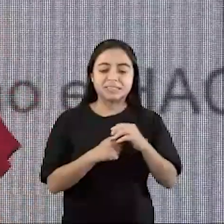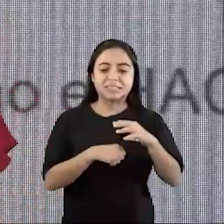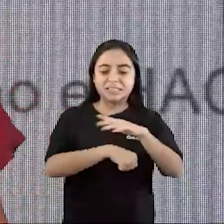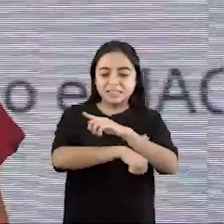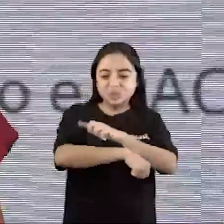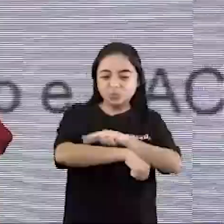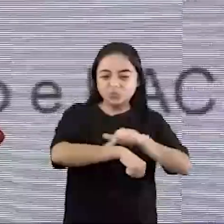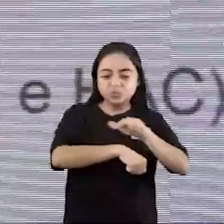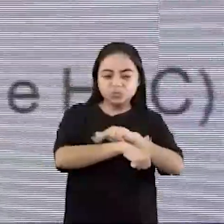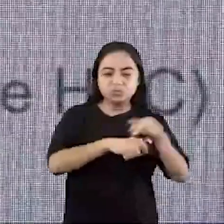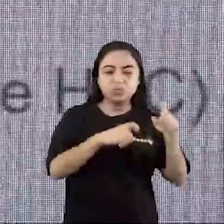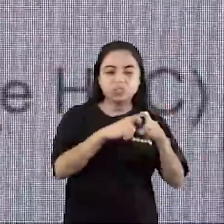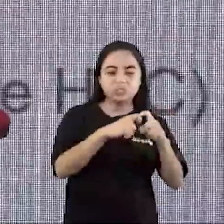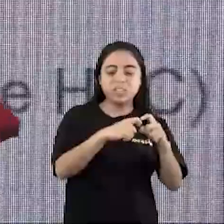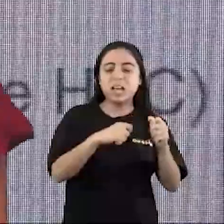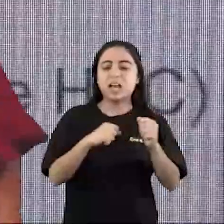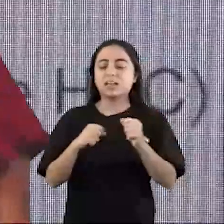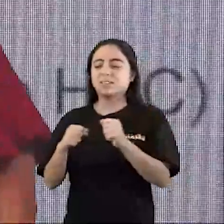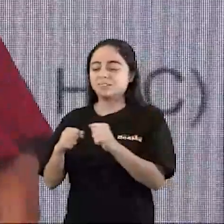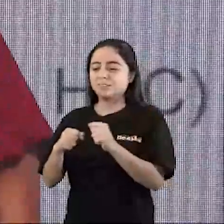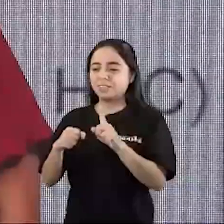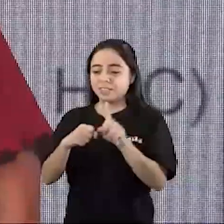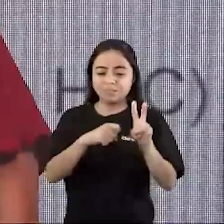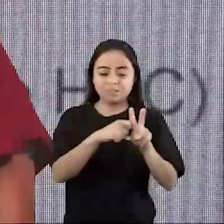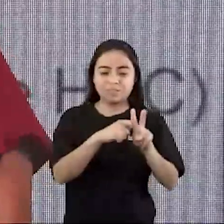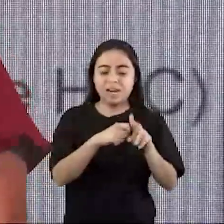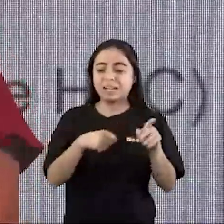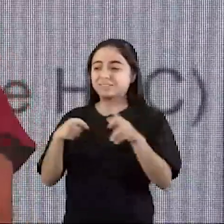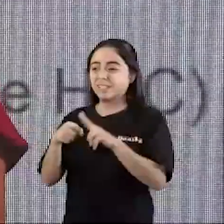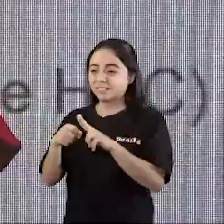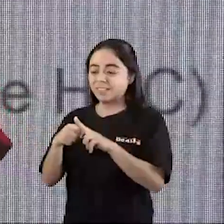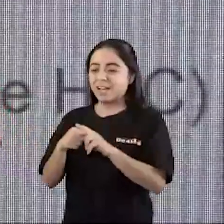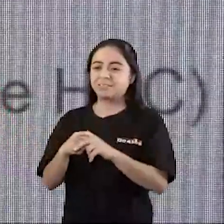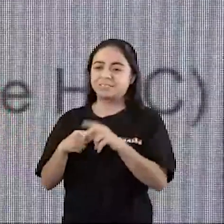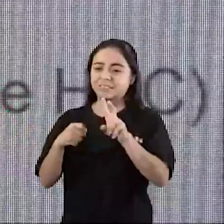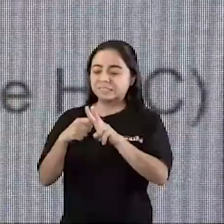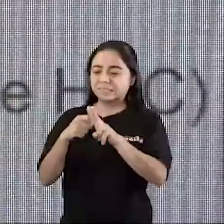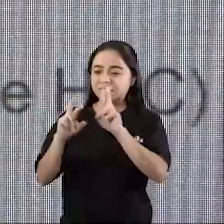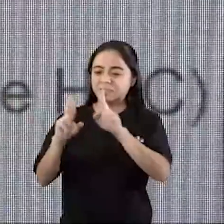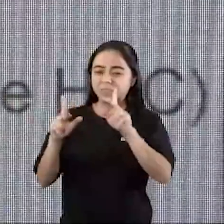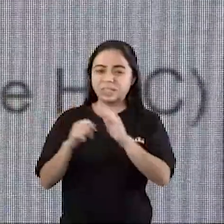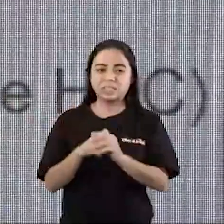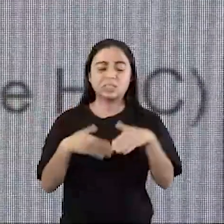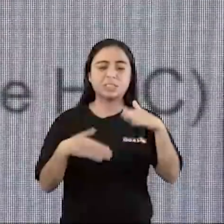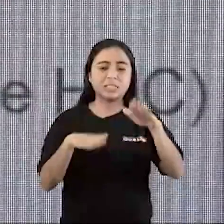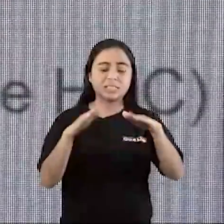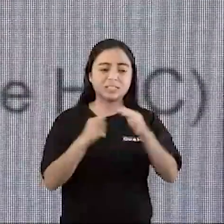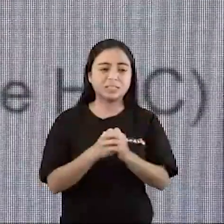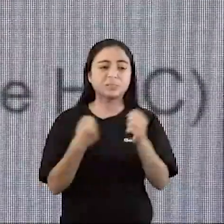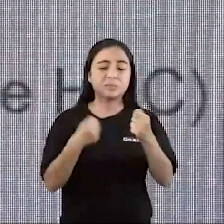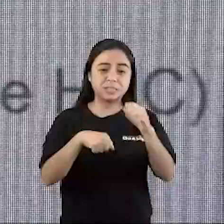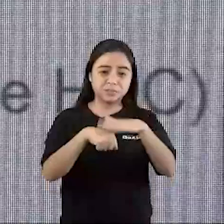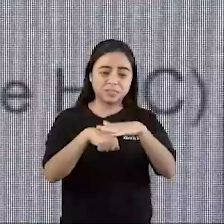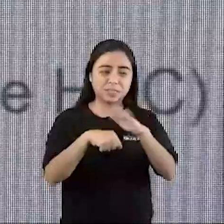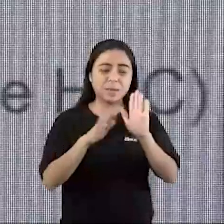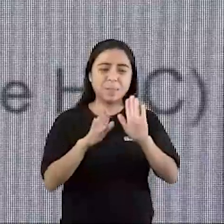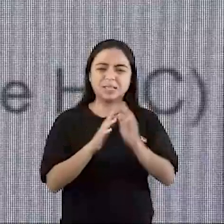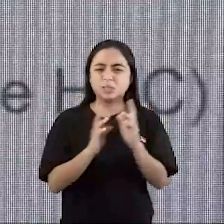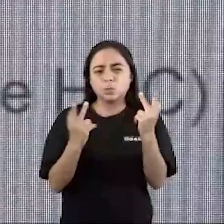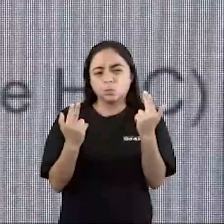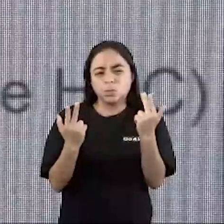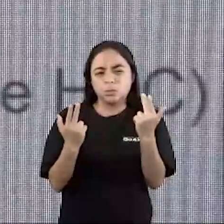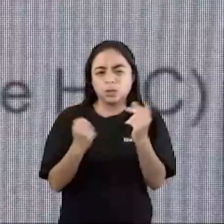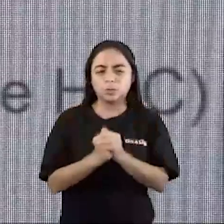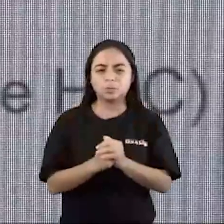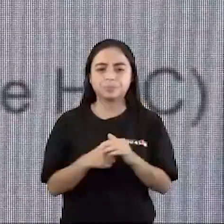e ser o endócrino. Quando a gente tem a especialidade para encaminhar, é interessante que o faça, mas isso não é igual para todo